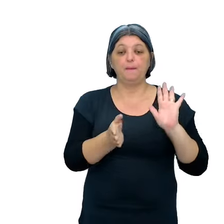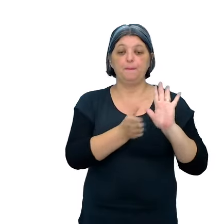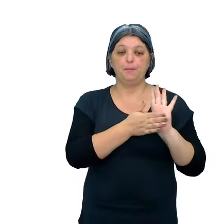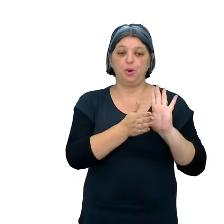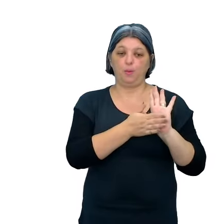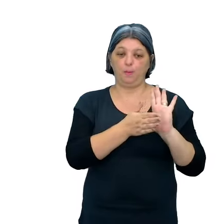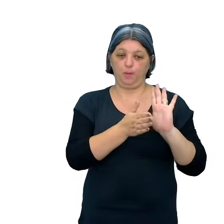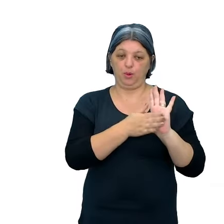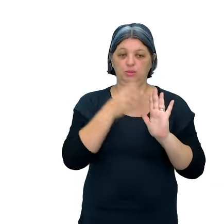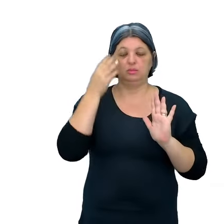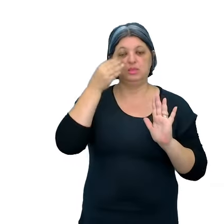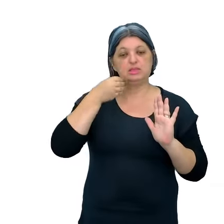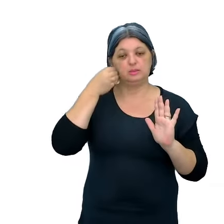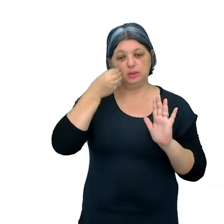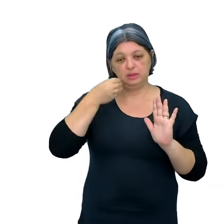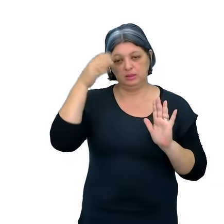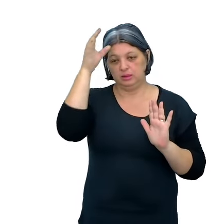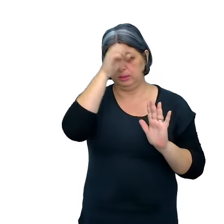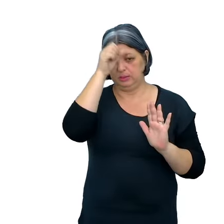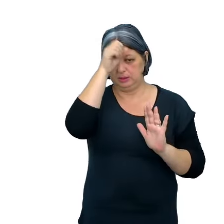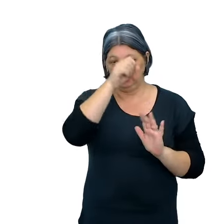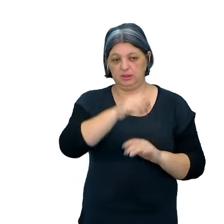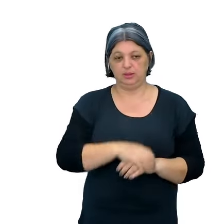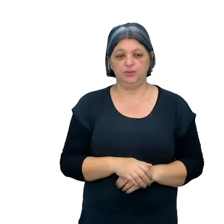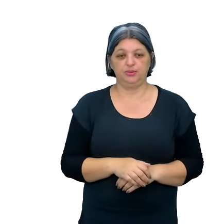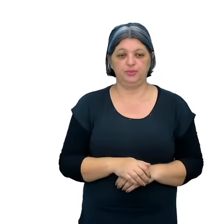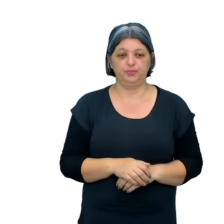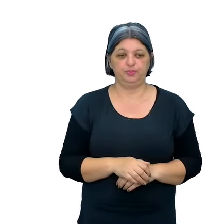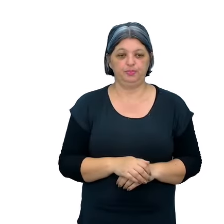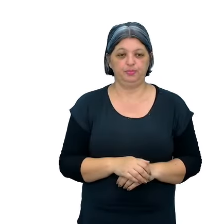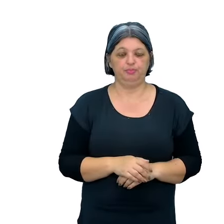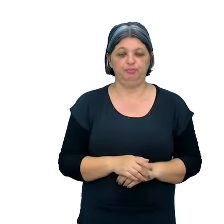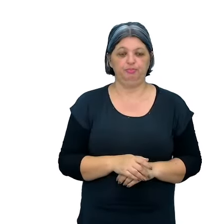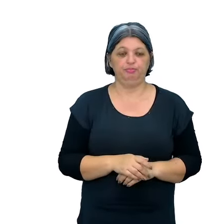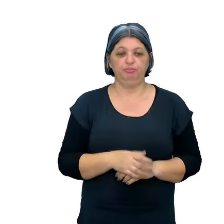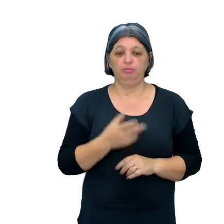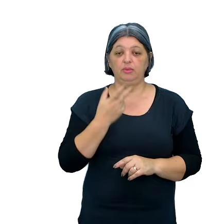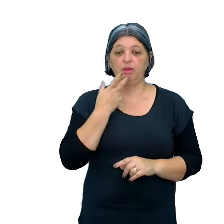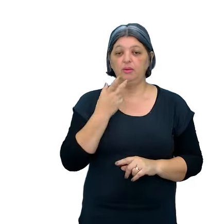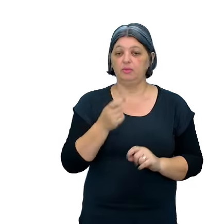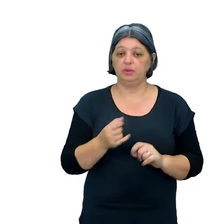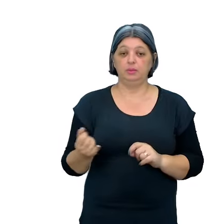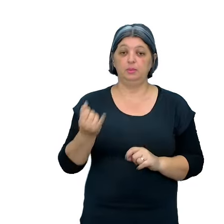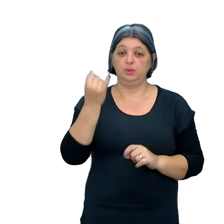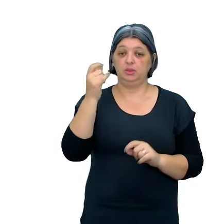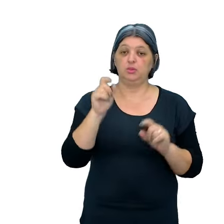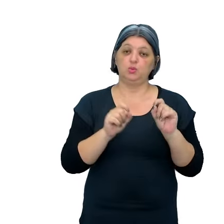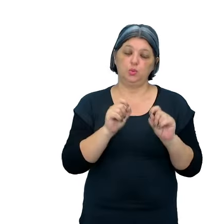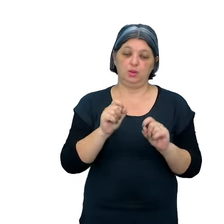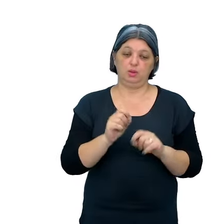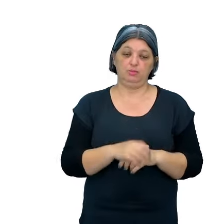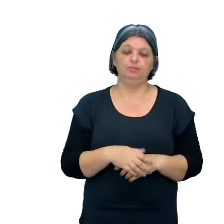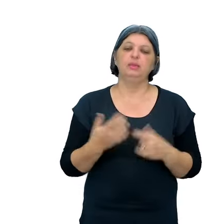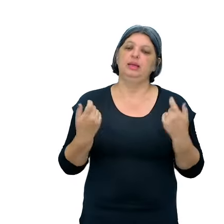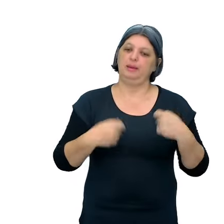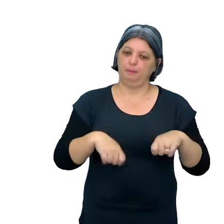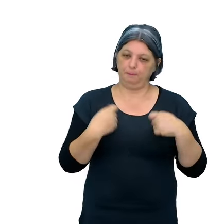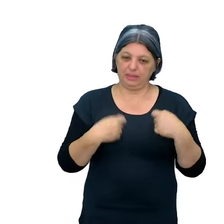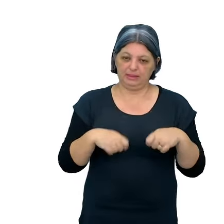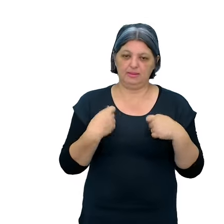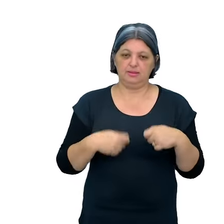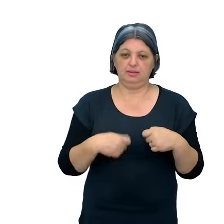algumas experiências de aprendizagem, e aqui eu enfatizo que é necessário que vocês